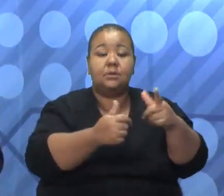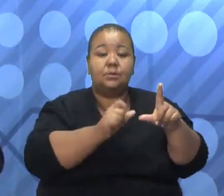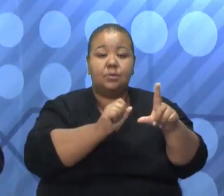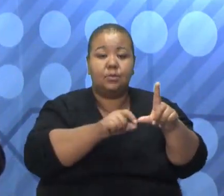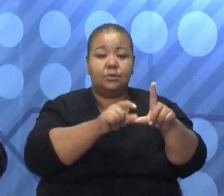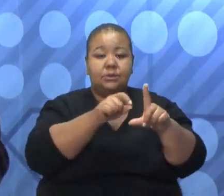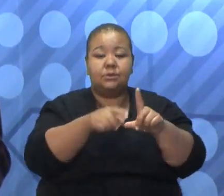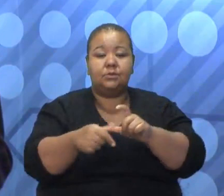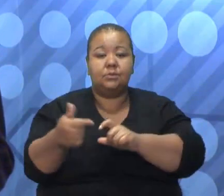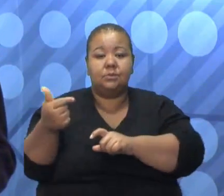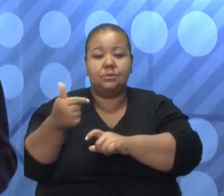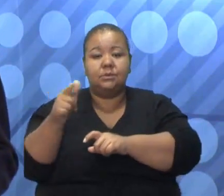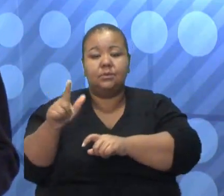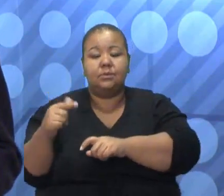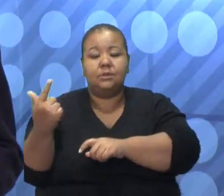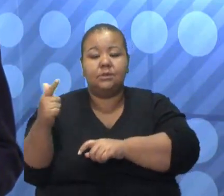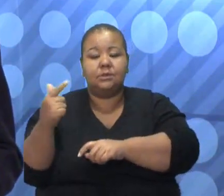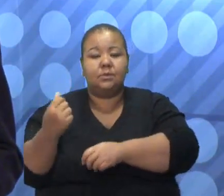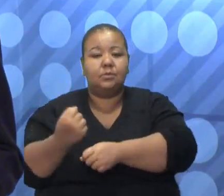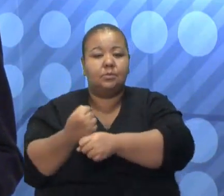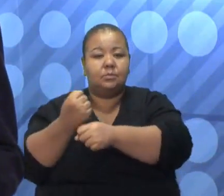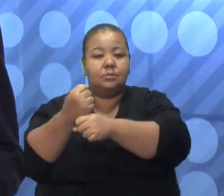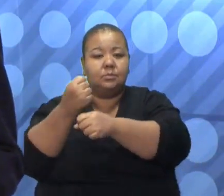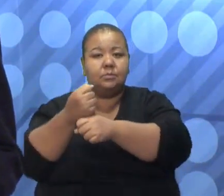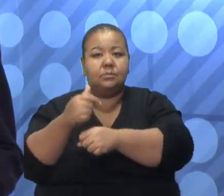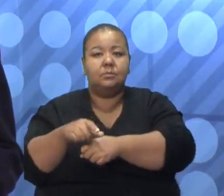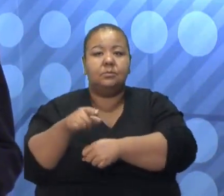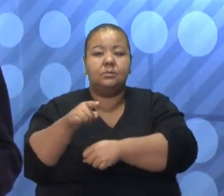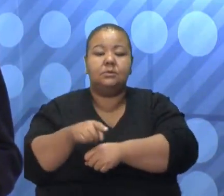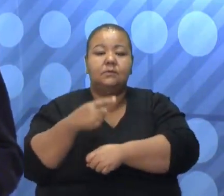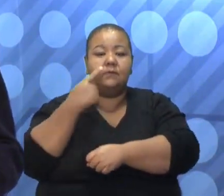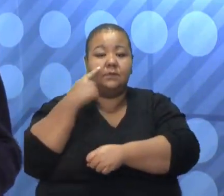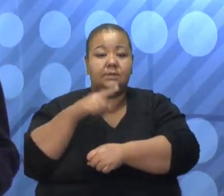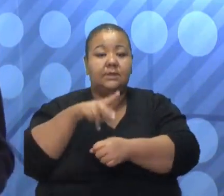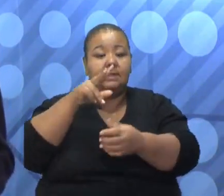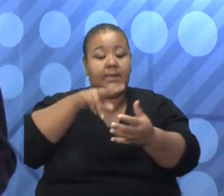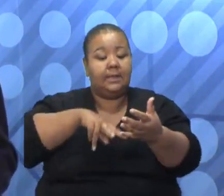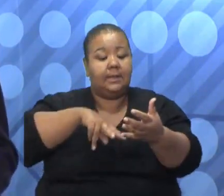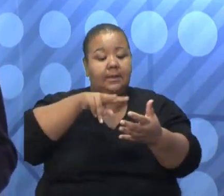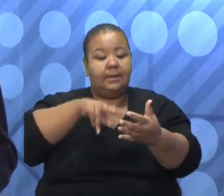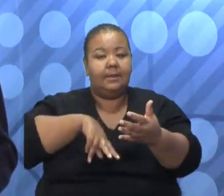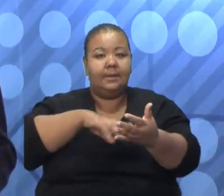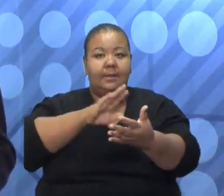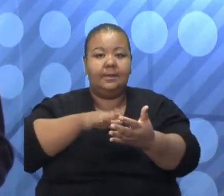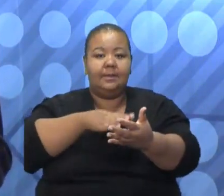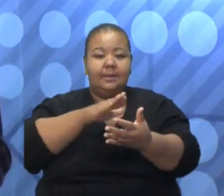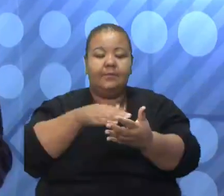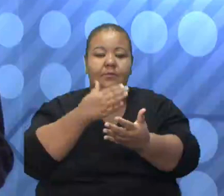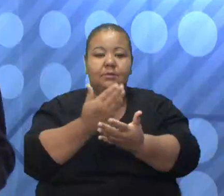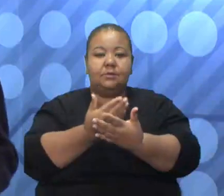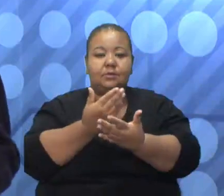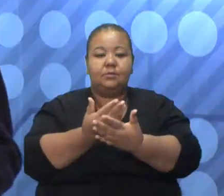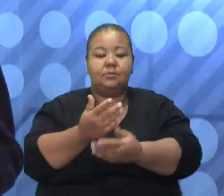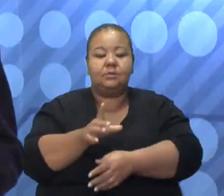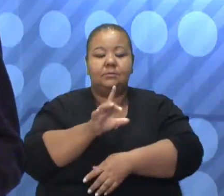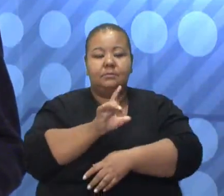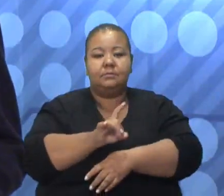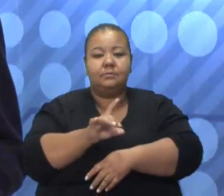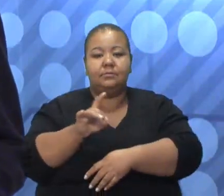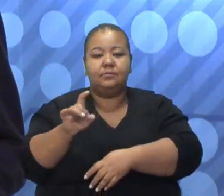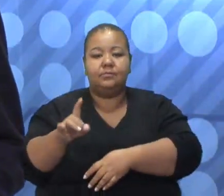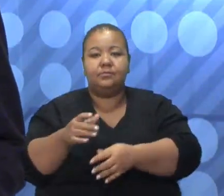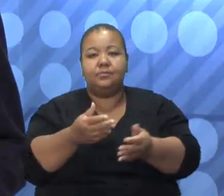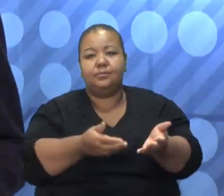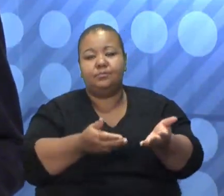livro se chama Gestão da Produção, e a minha recomendação é que vocês leiam os livros, né, estudem cada um desses livros.